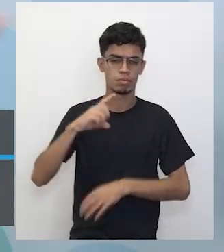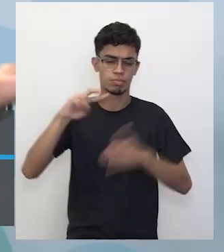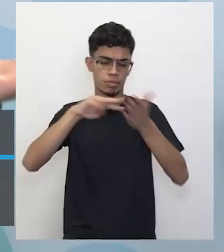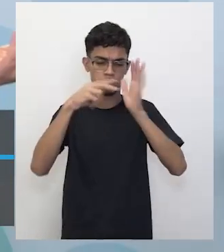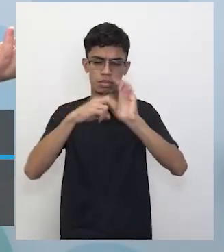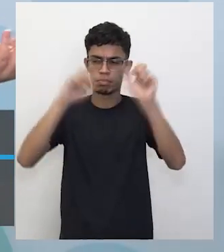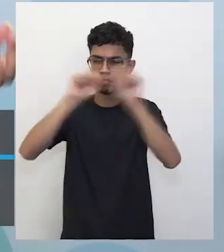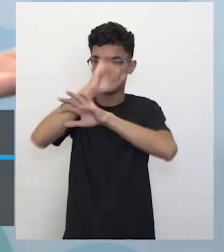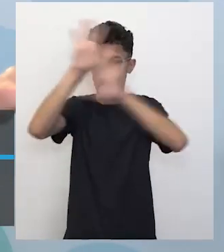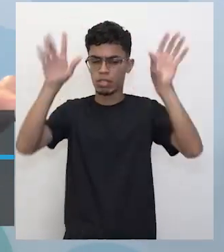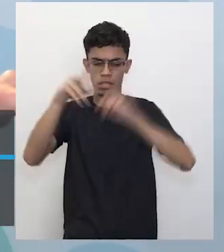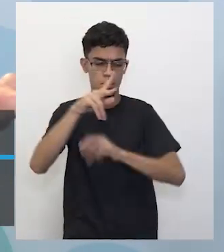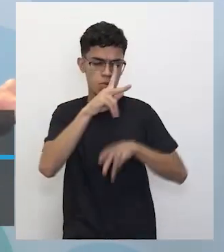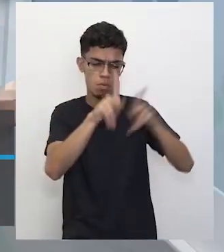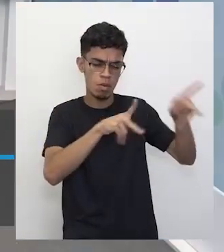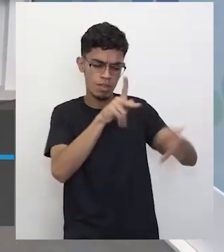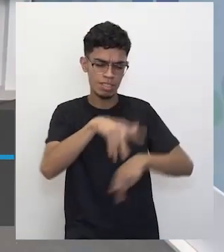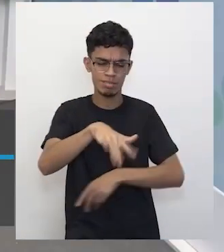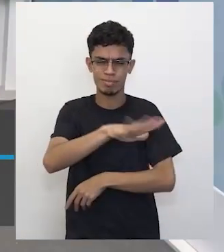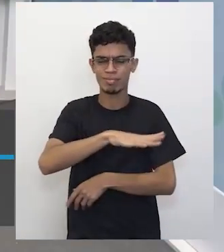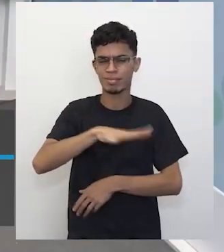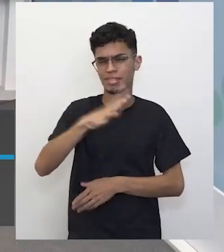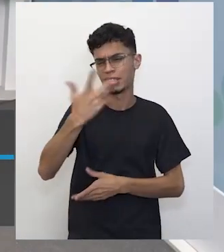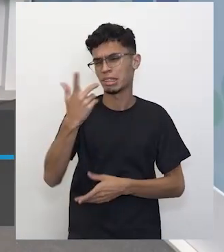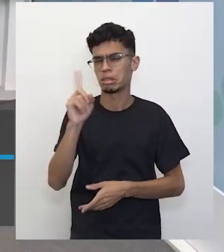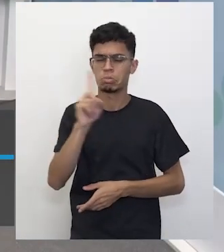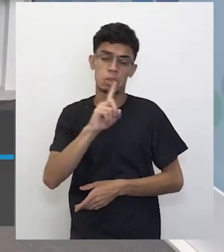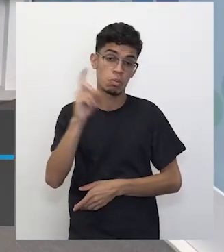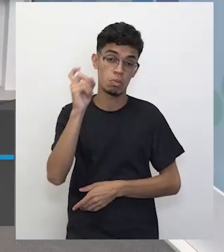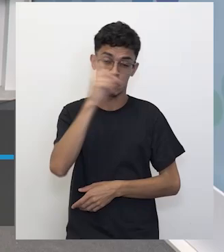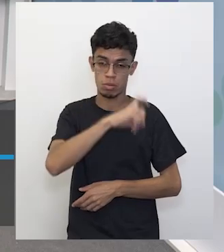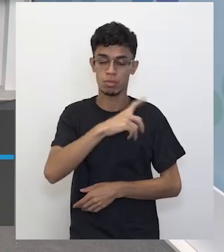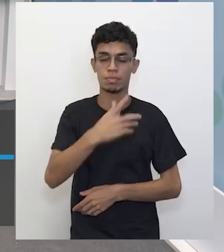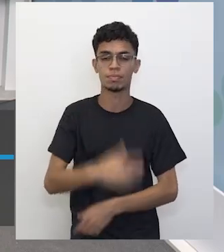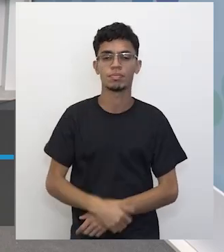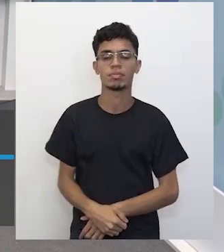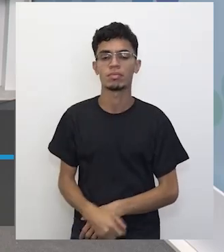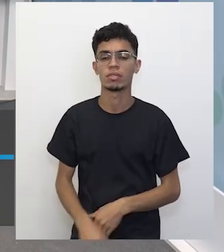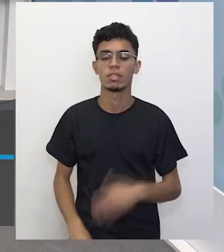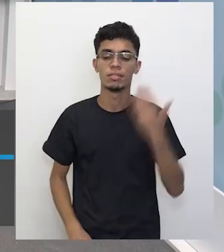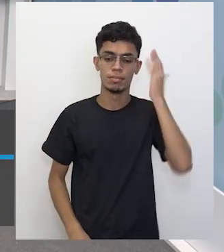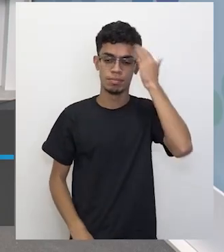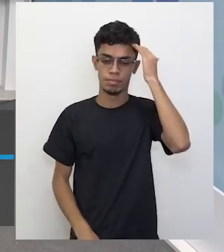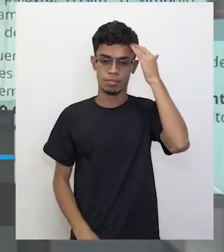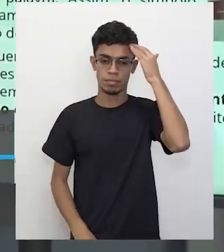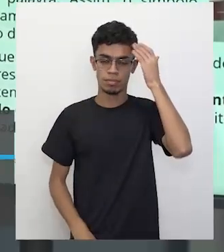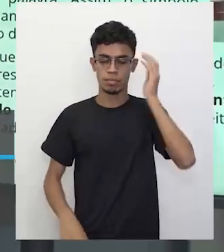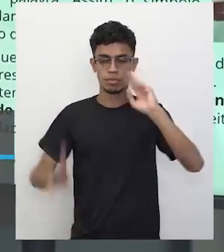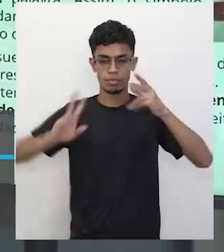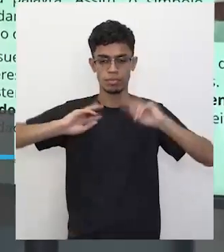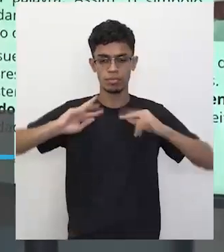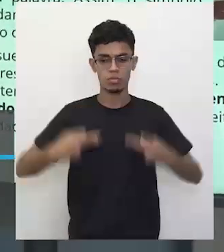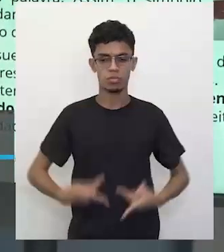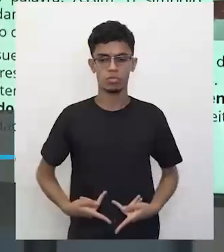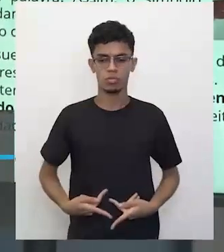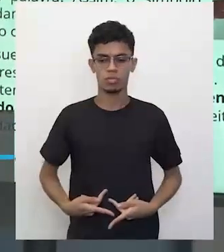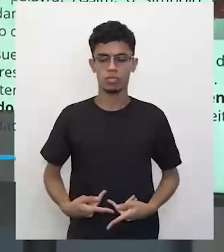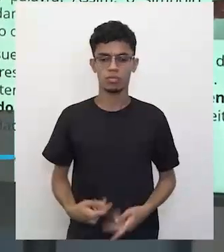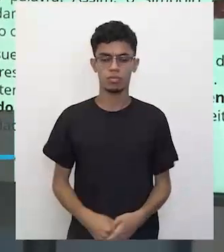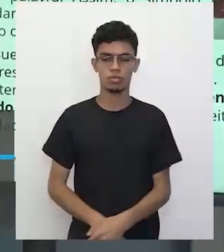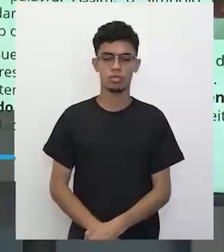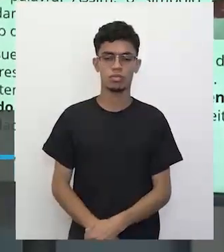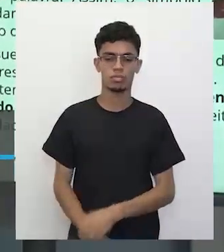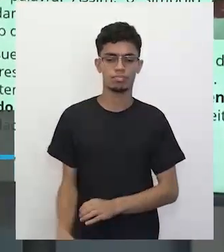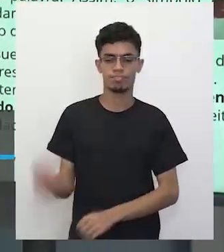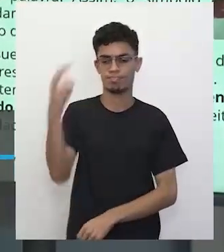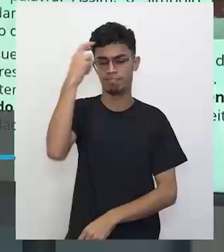e para outros povos não. Exatamente. Olha a beleza de entendermos que, enquanto seres humanos, dentro de uma determinada